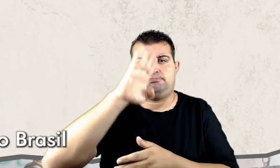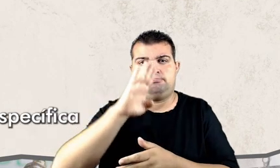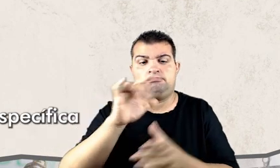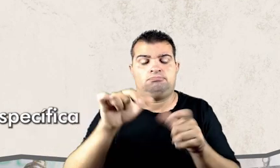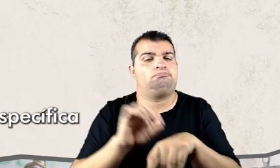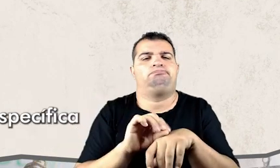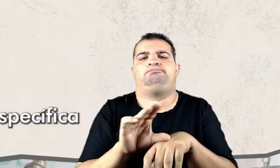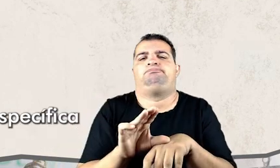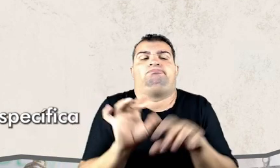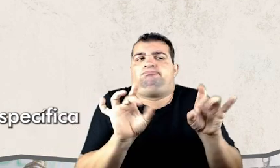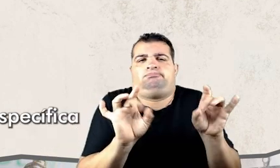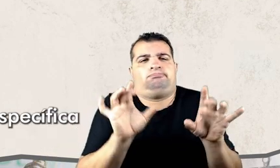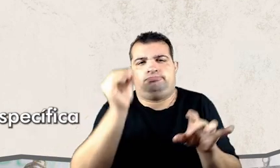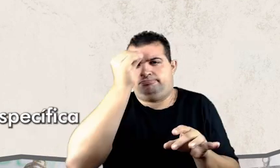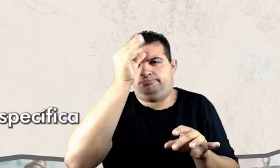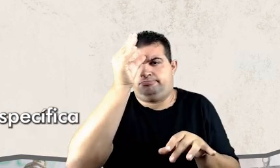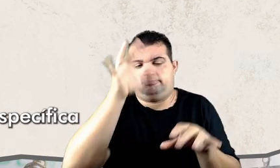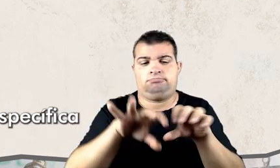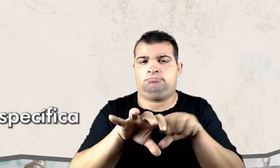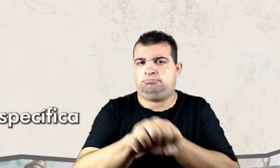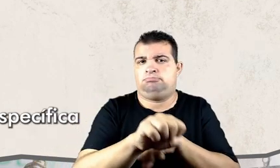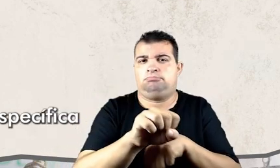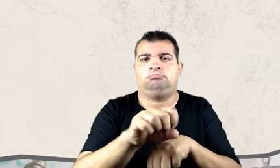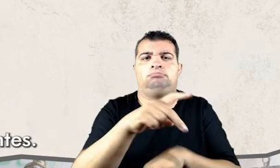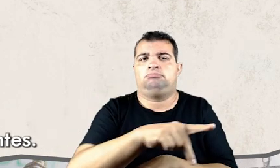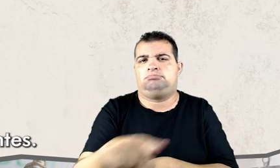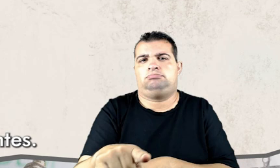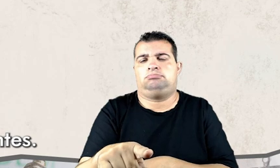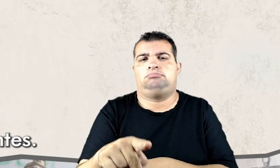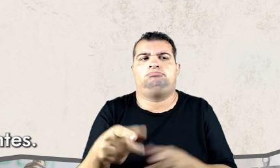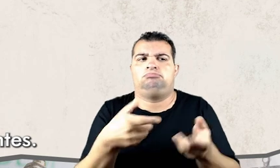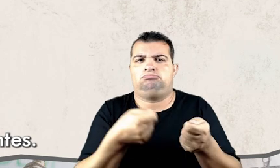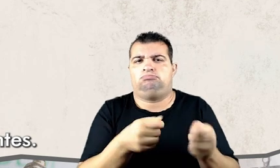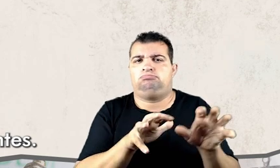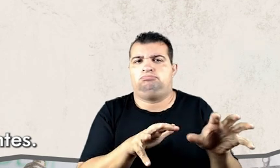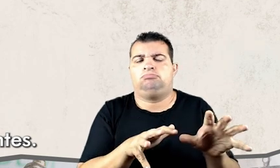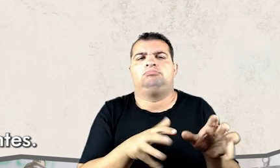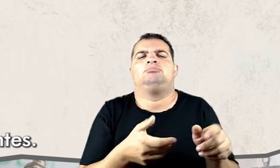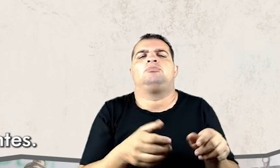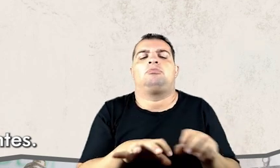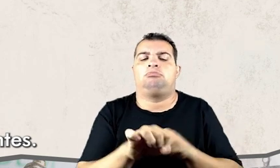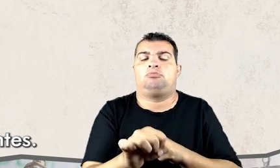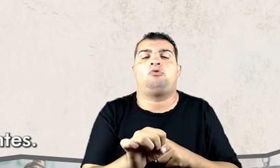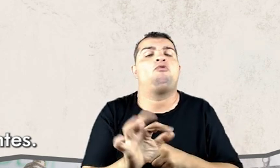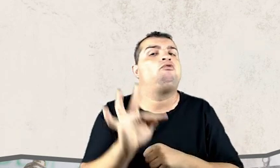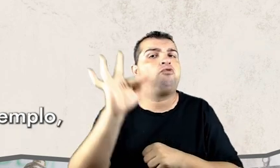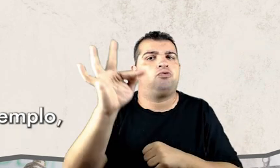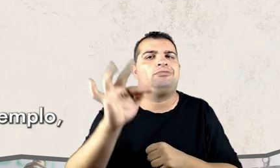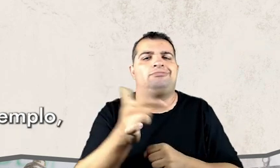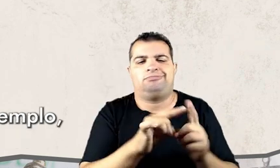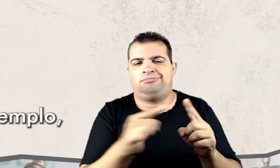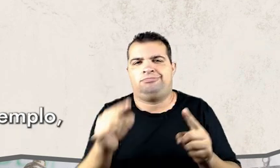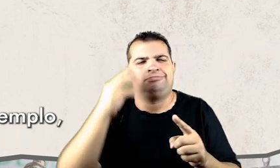no Brasil como uma área de conhecimento específica para formar professores. E isso influenciou muito a formação nas décadas seguintes.